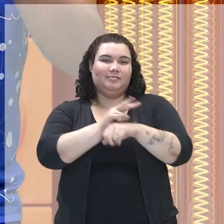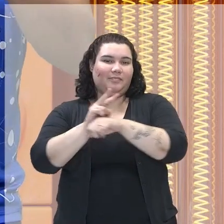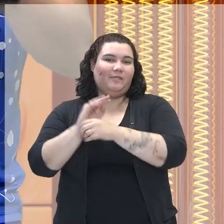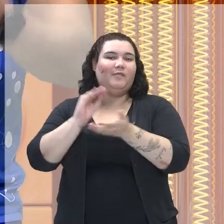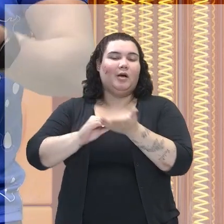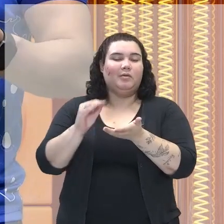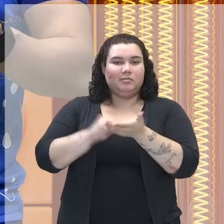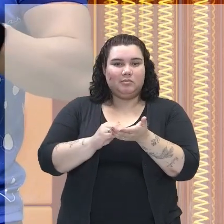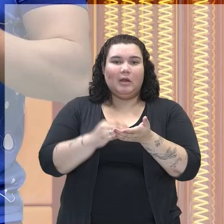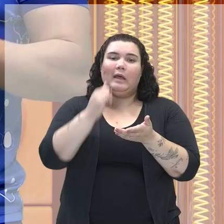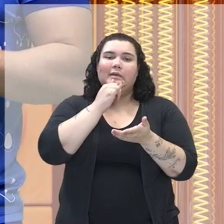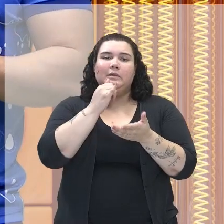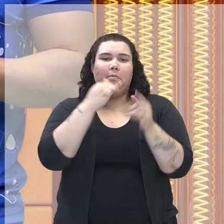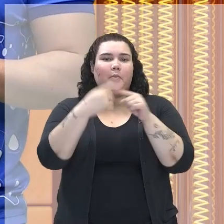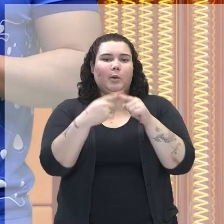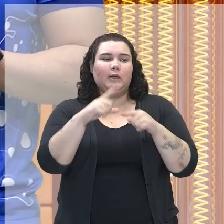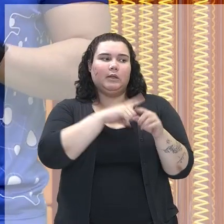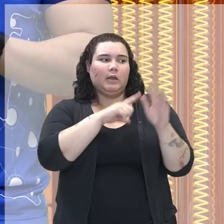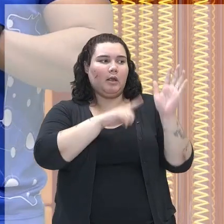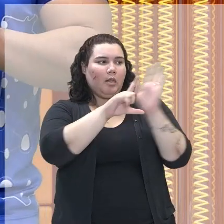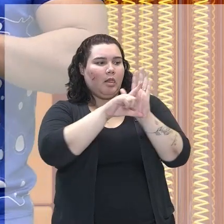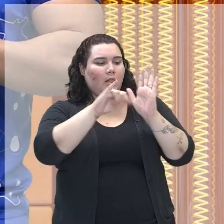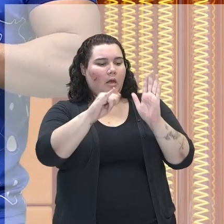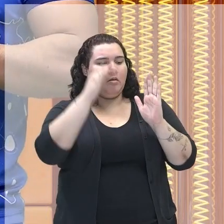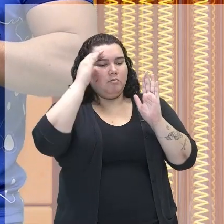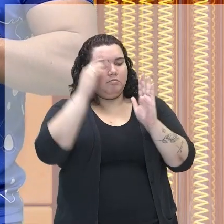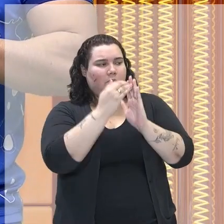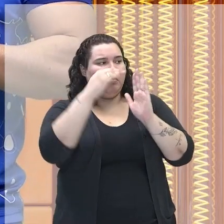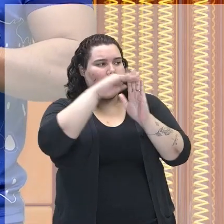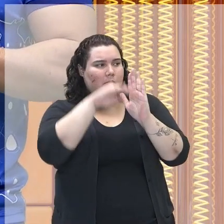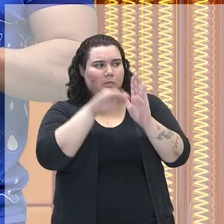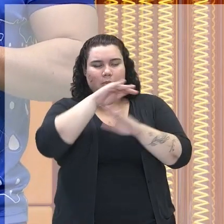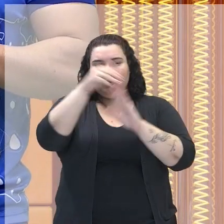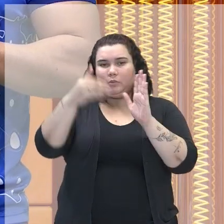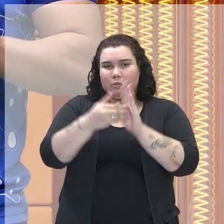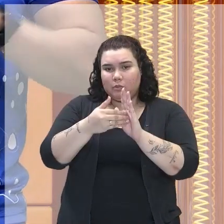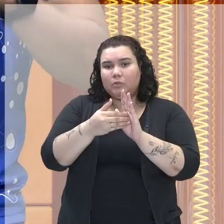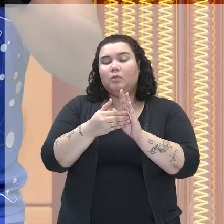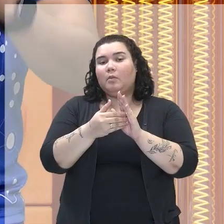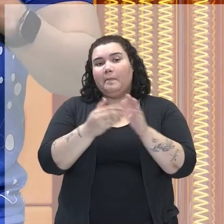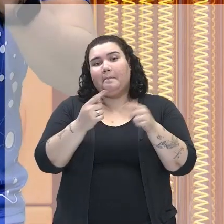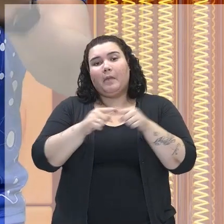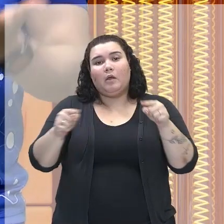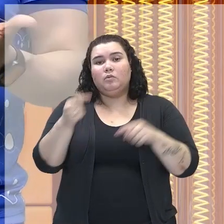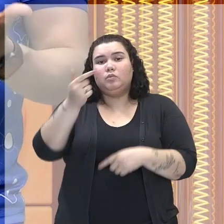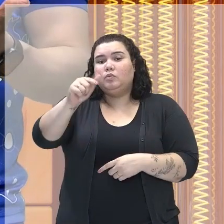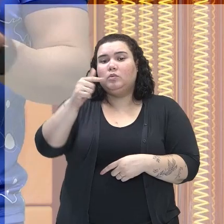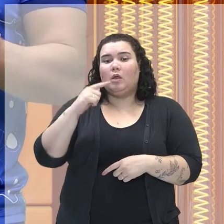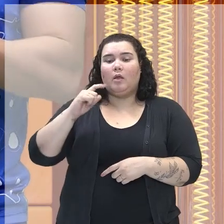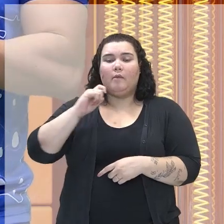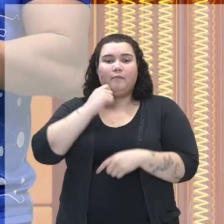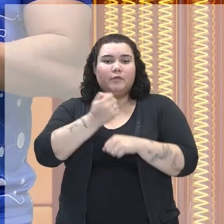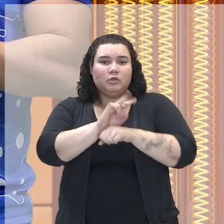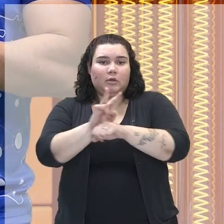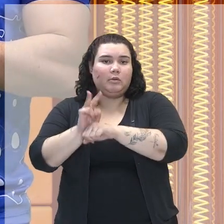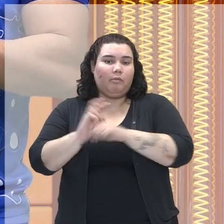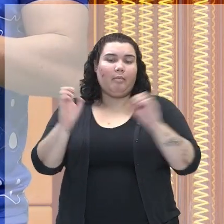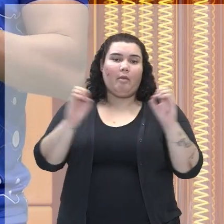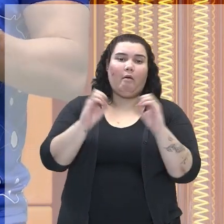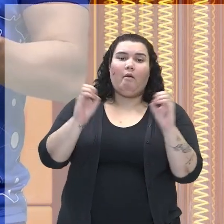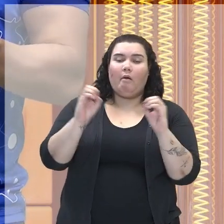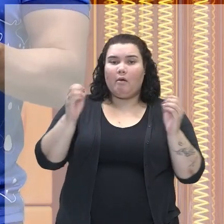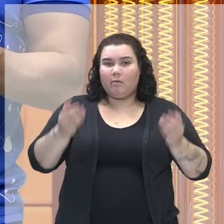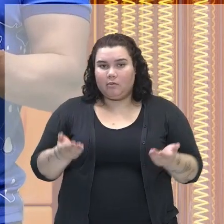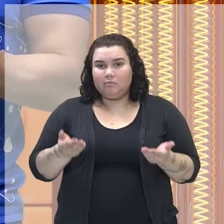sejam mais rigorosas, né, no que diz respeito à questão ambiental e trabalhista, se não tem fiscalização. Ainda